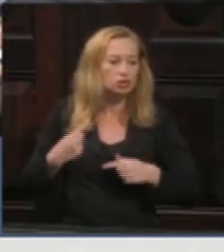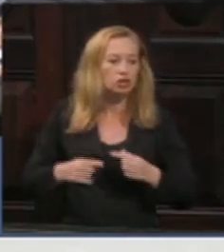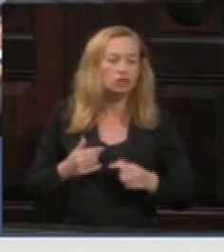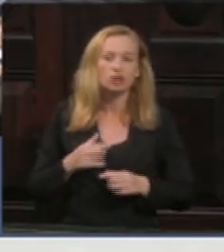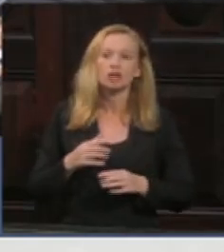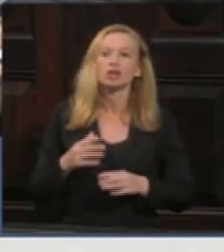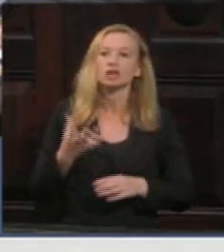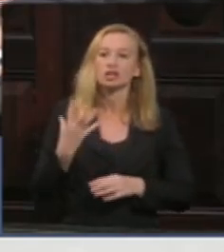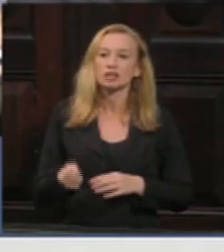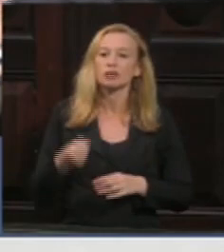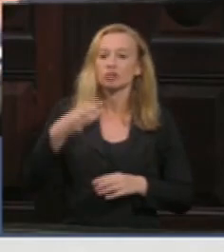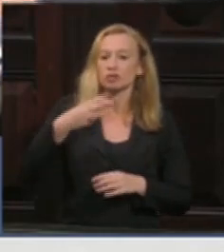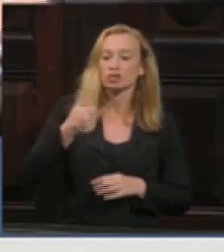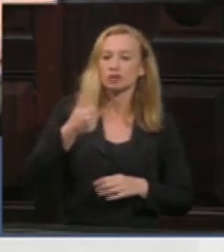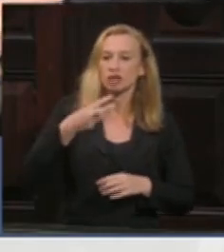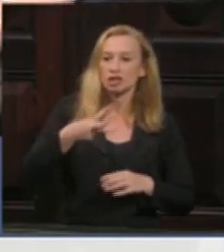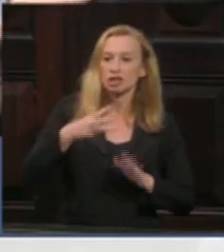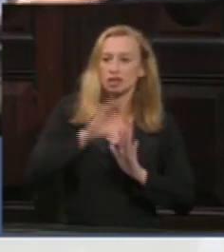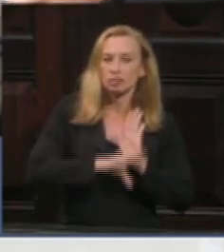emendas e retorna às comissões.